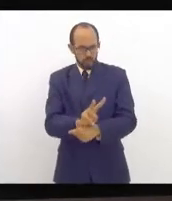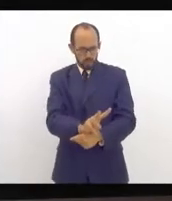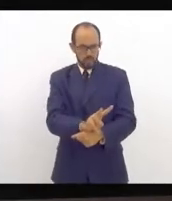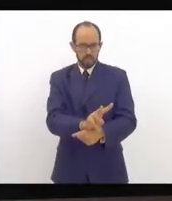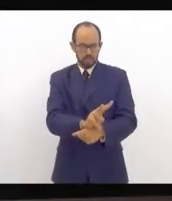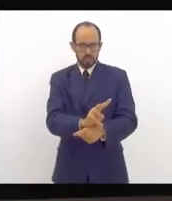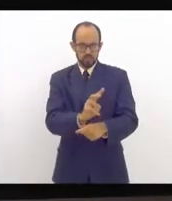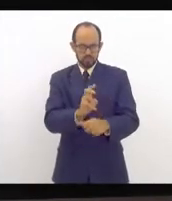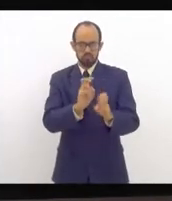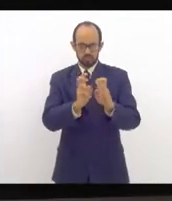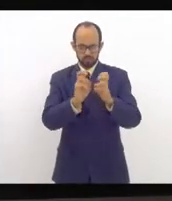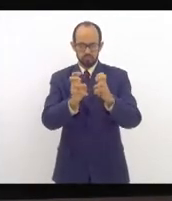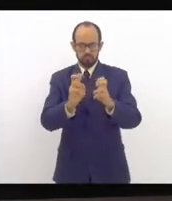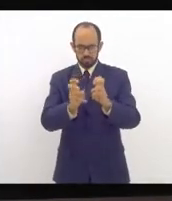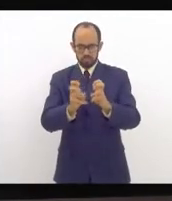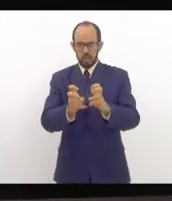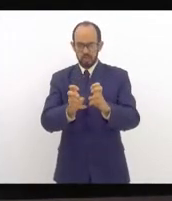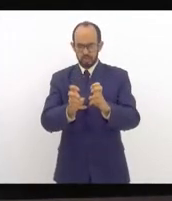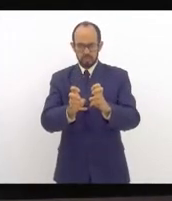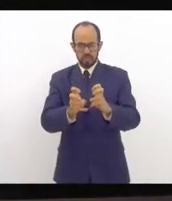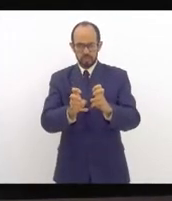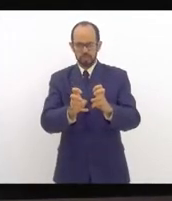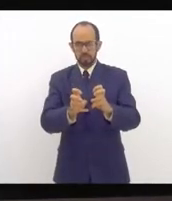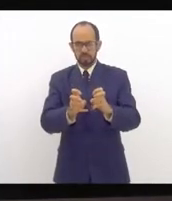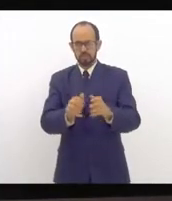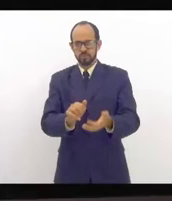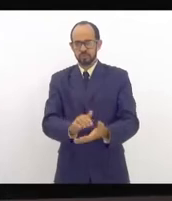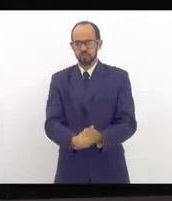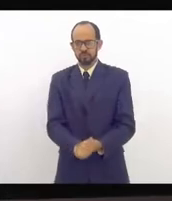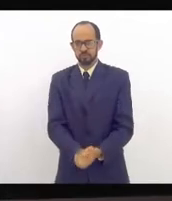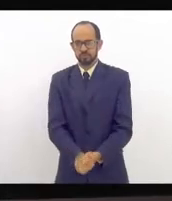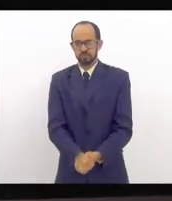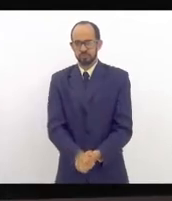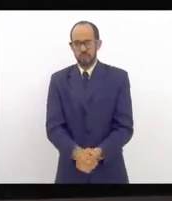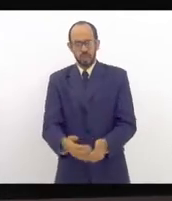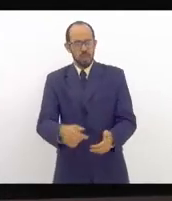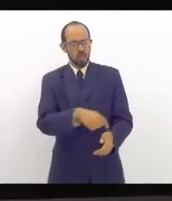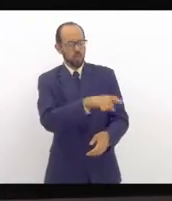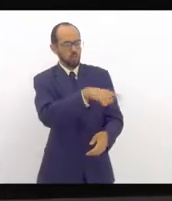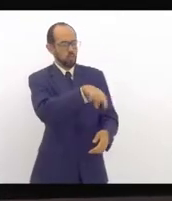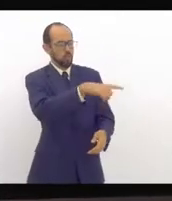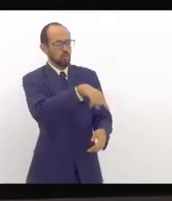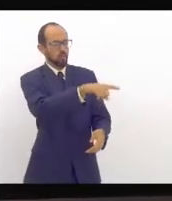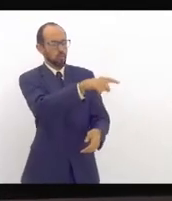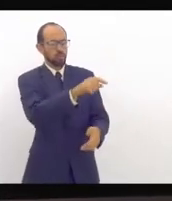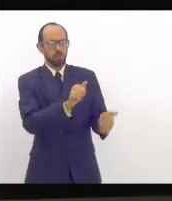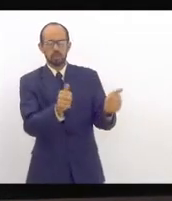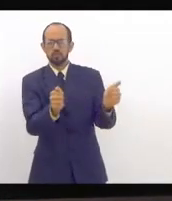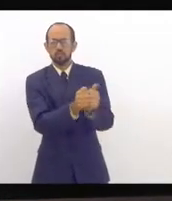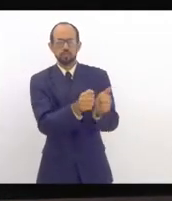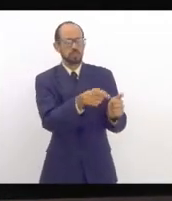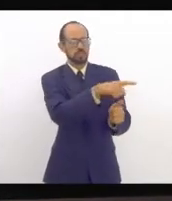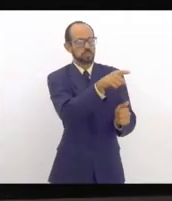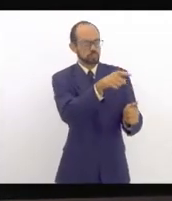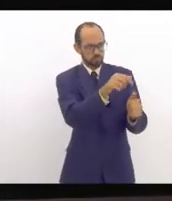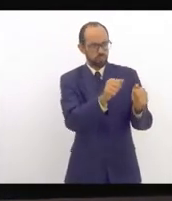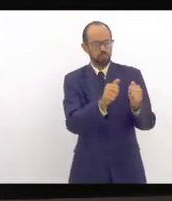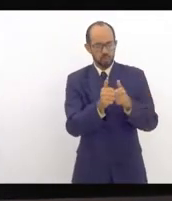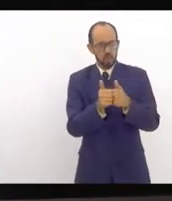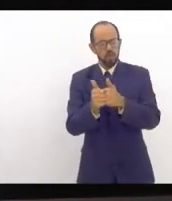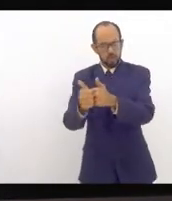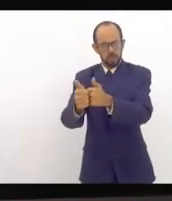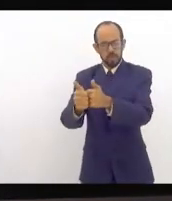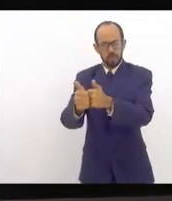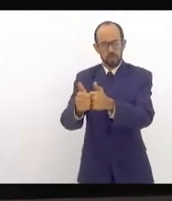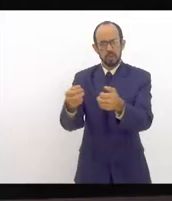Deputado valdec Deputado Deputado da Marta Rocha também estiveram junto acompanhando como também ele ficamos em loco a precariedade